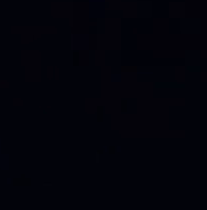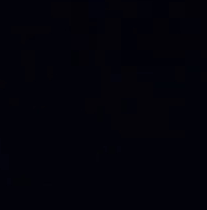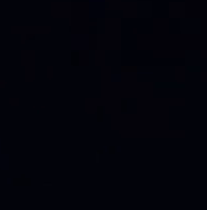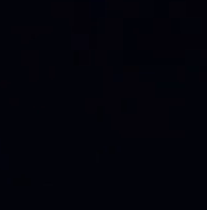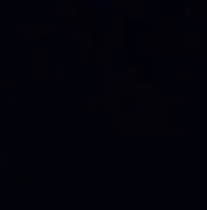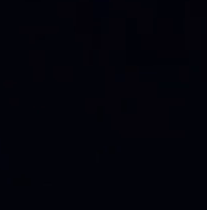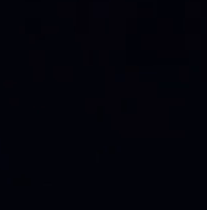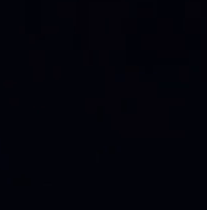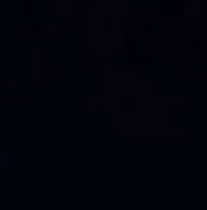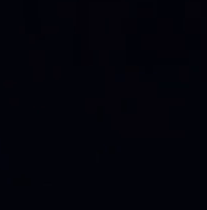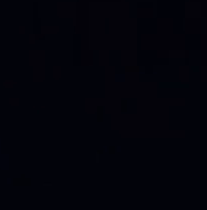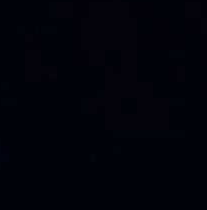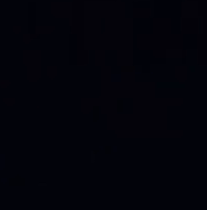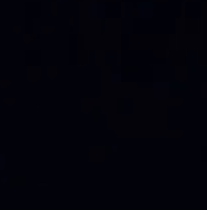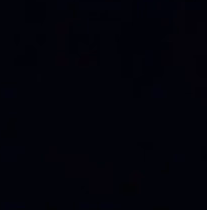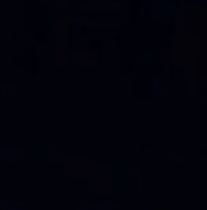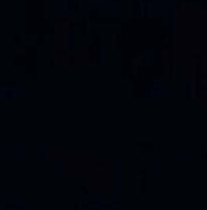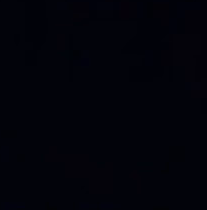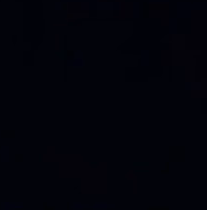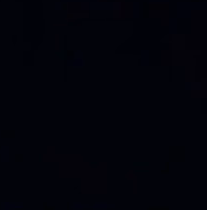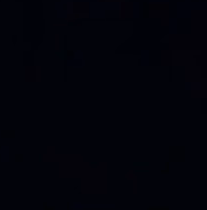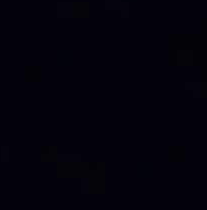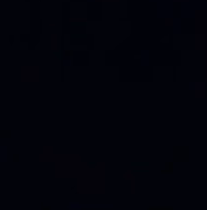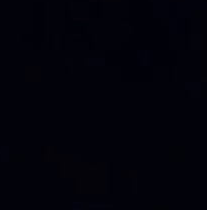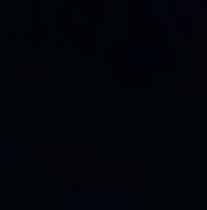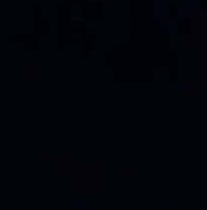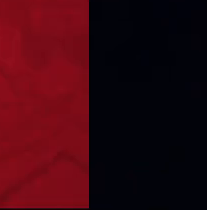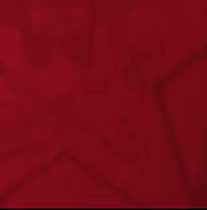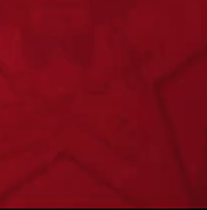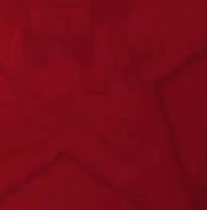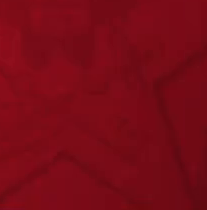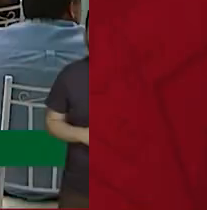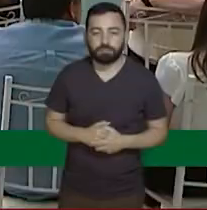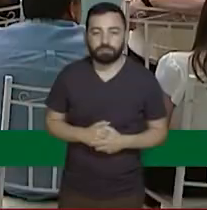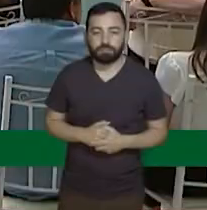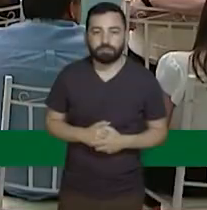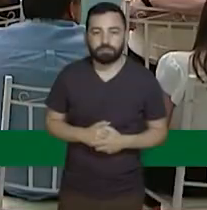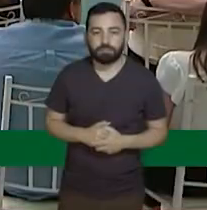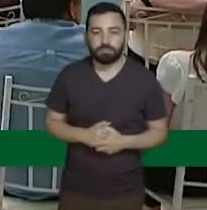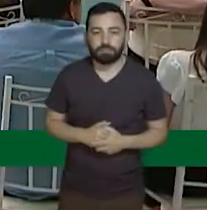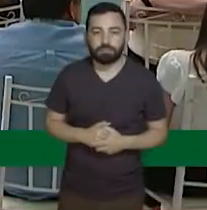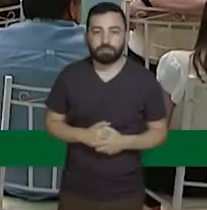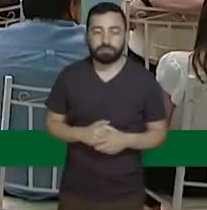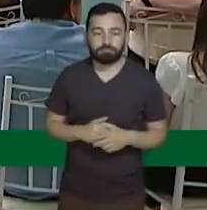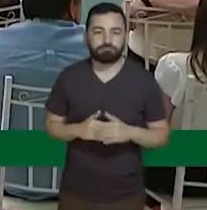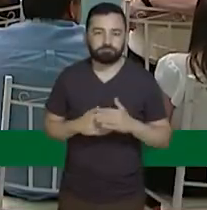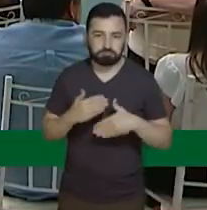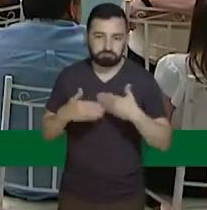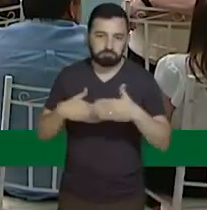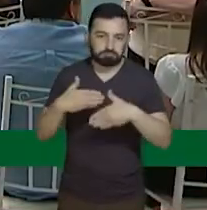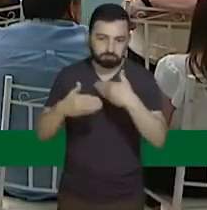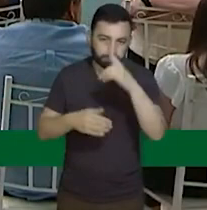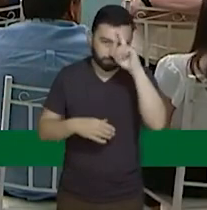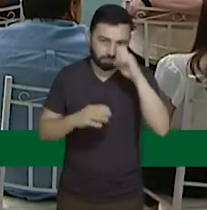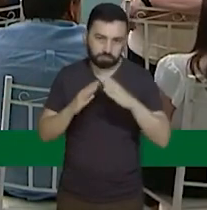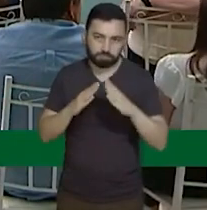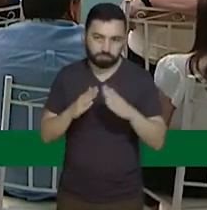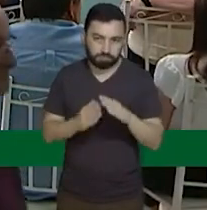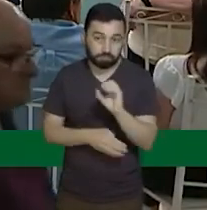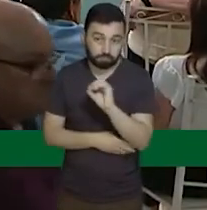dos deputados para que o hospital realizasse suas obras de ampliação. A evolução do Hospital Regional do